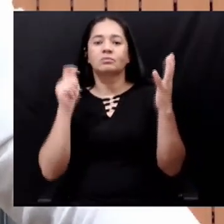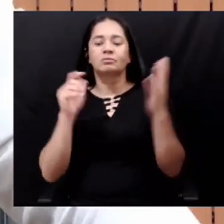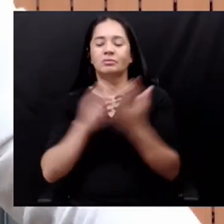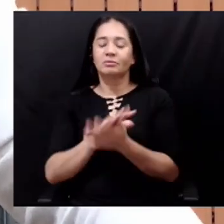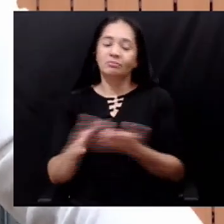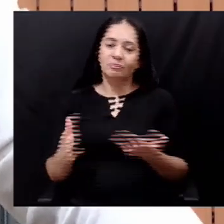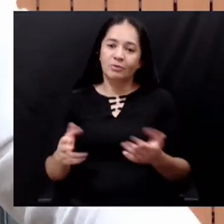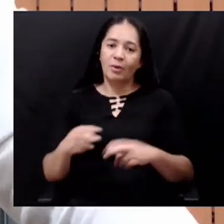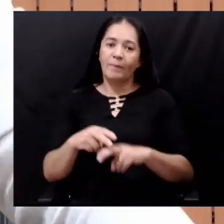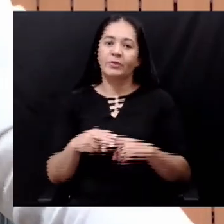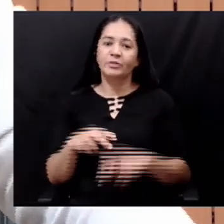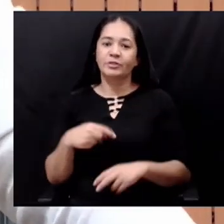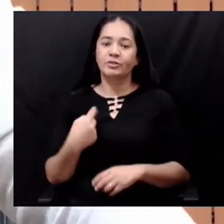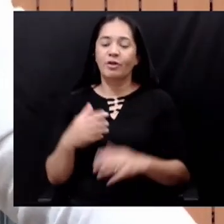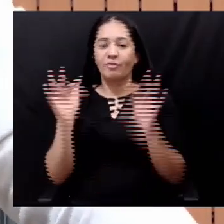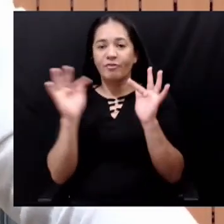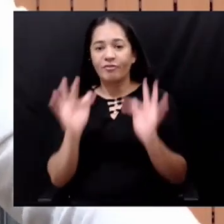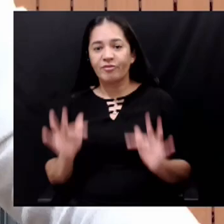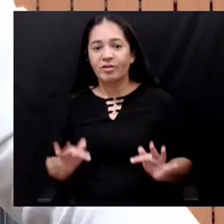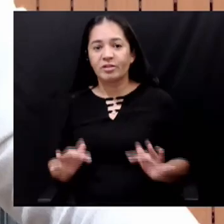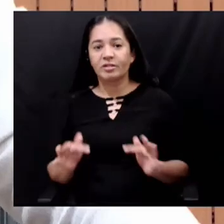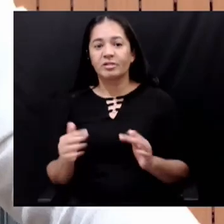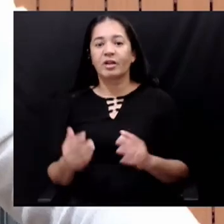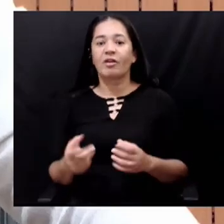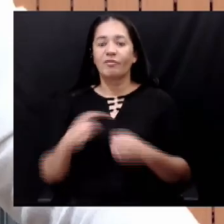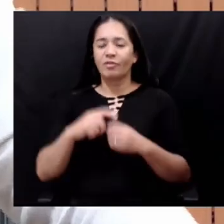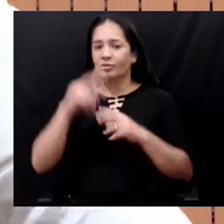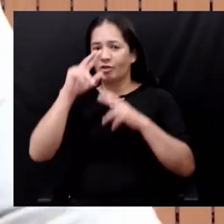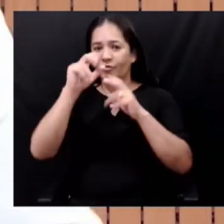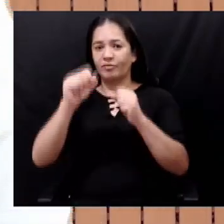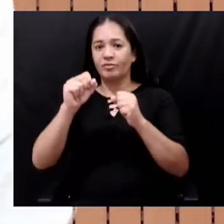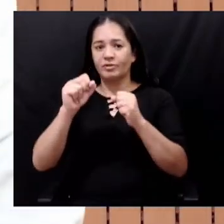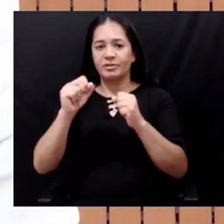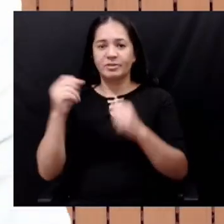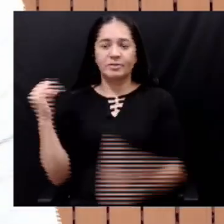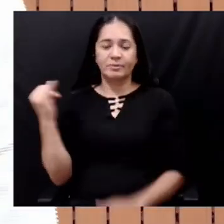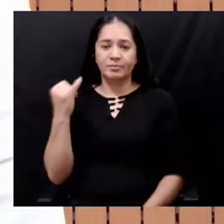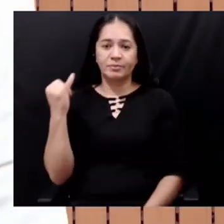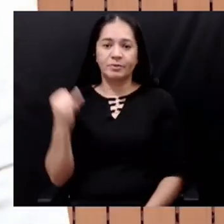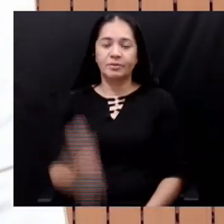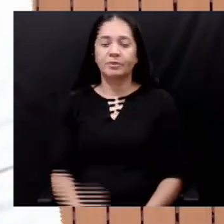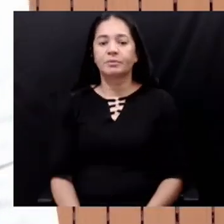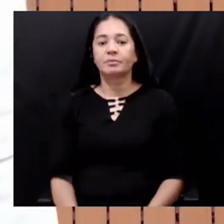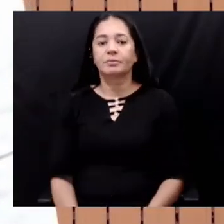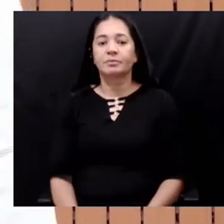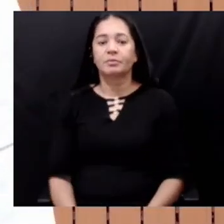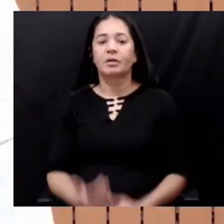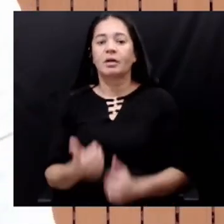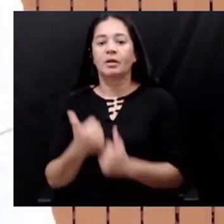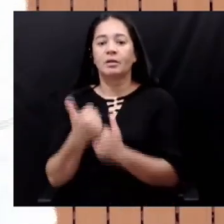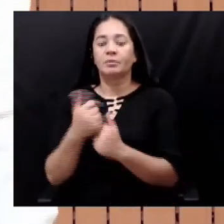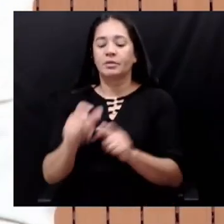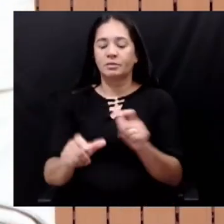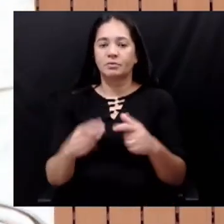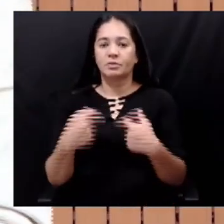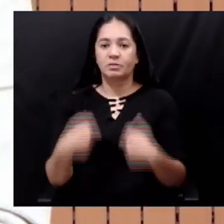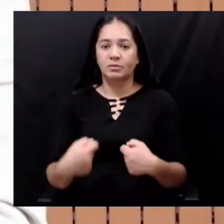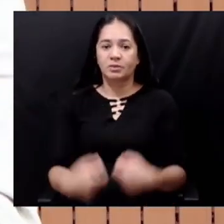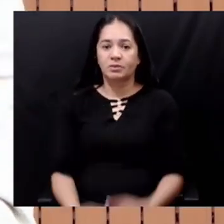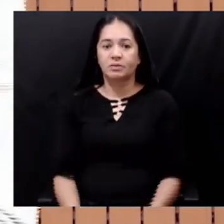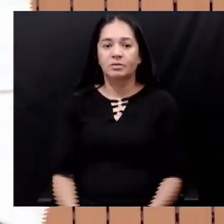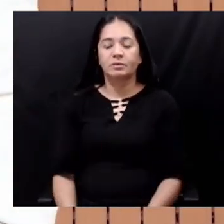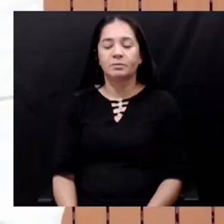bumerangue que volta com uma força ancestral importante para apoiar quem mais precisa, né?